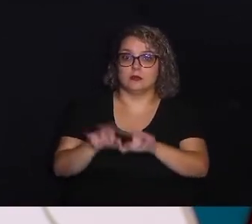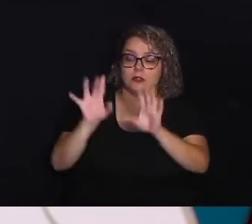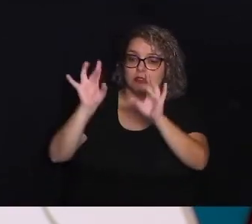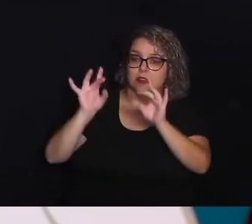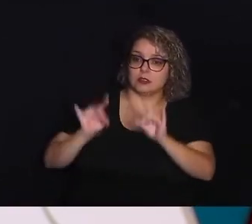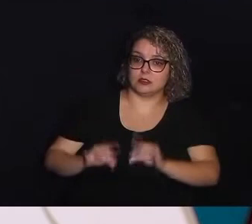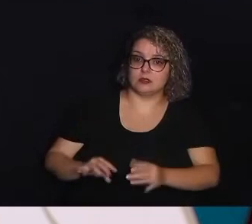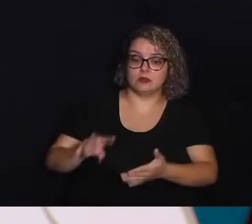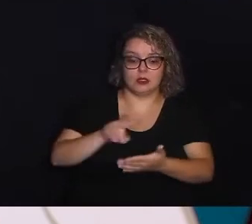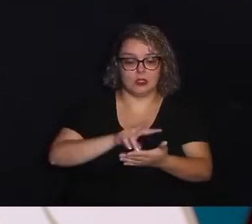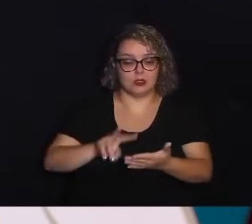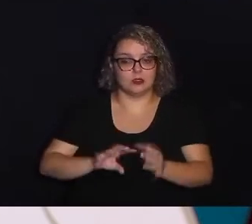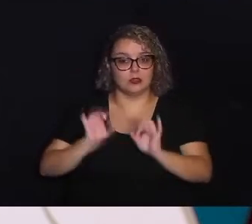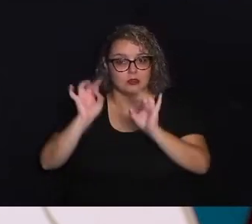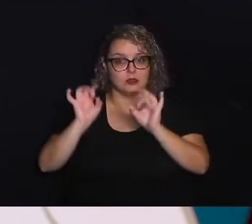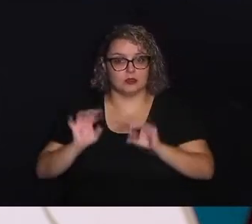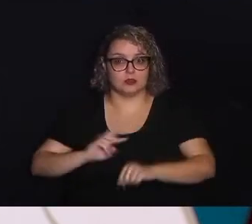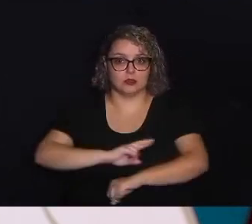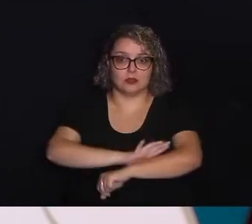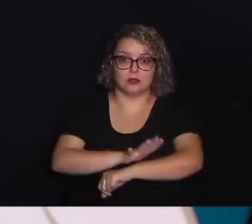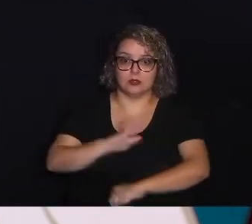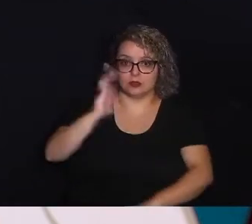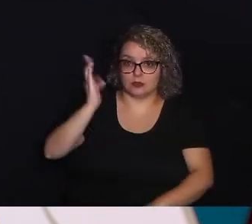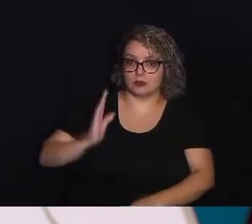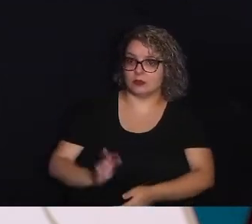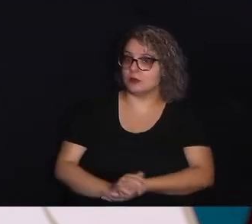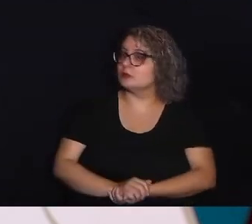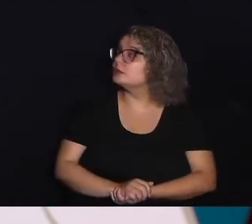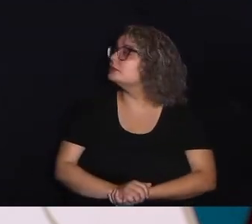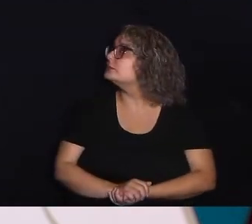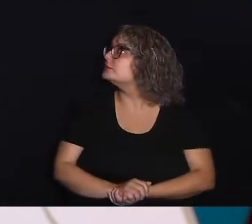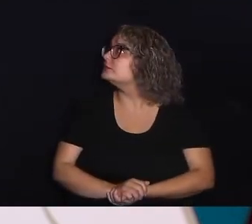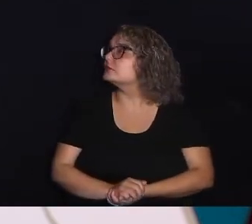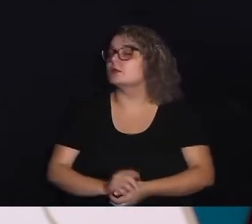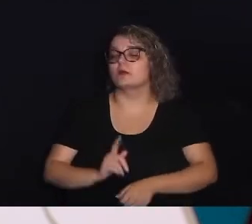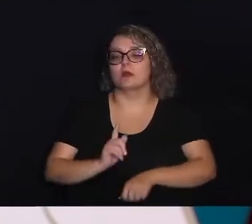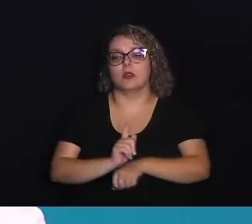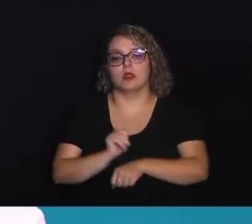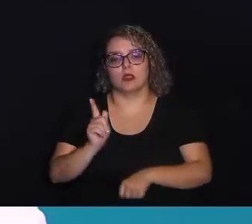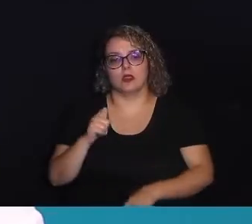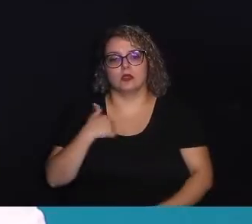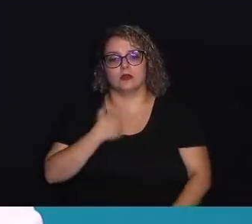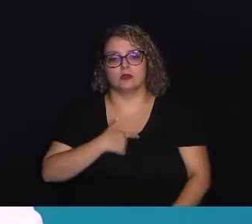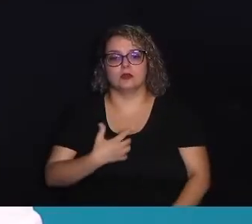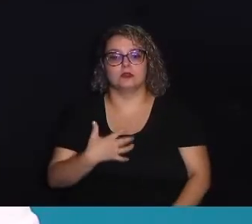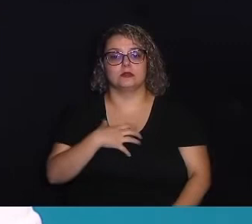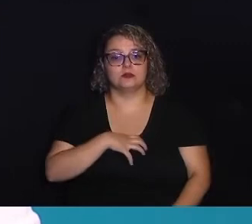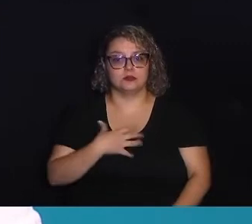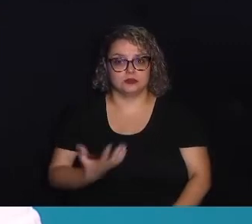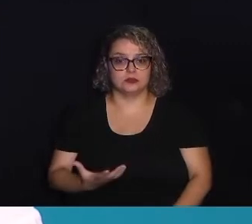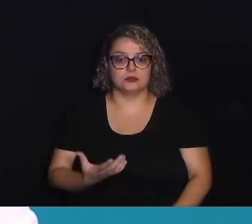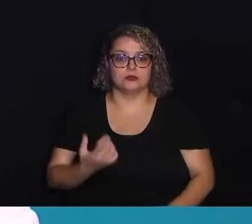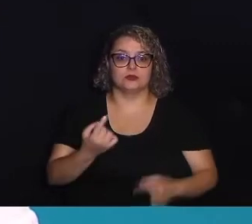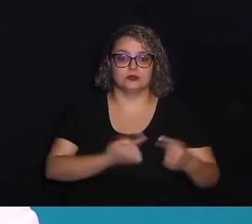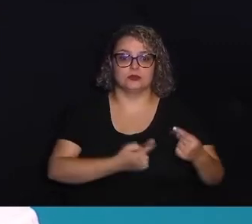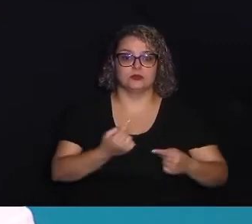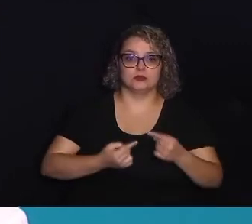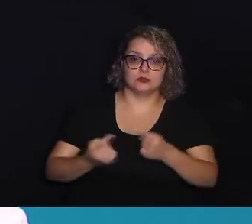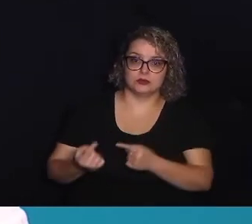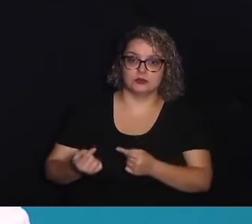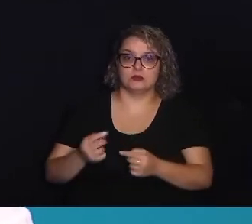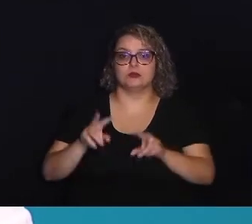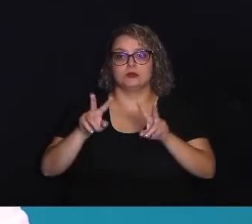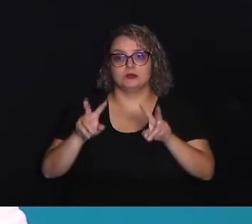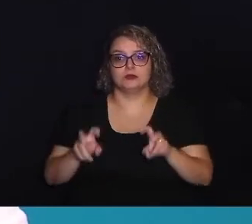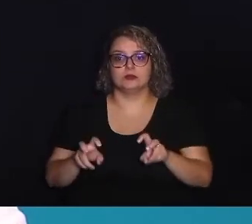a questão racial e aprofundar nas leituras específicas sobre o racismo no Brasil já Na graduação a gente sentia a